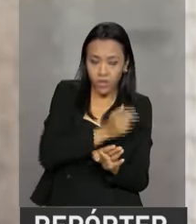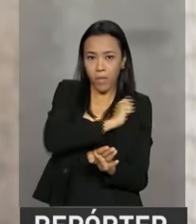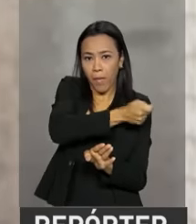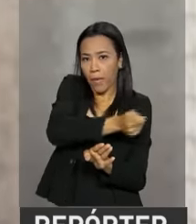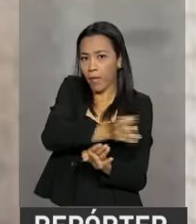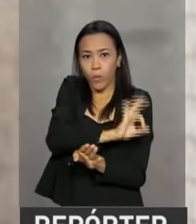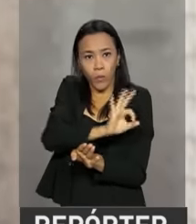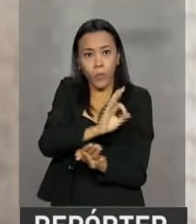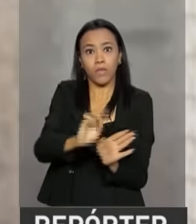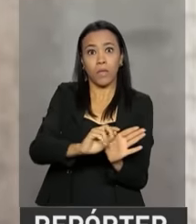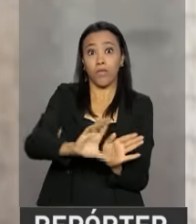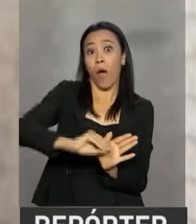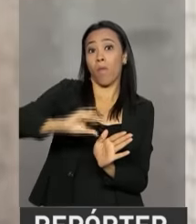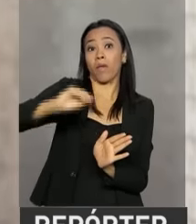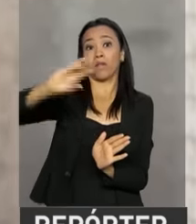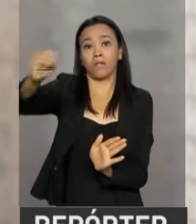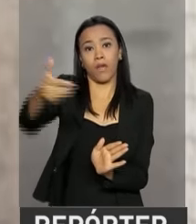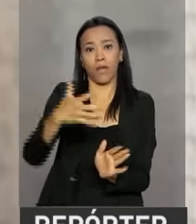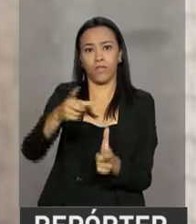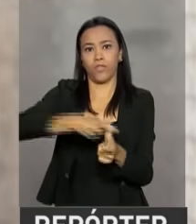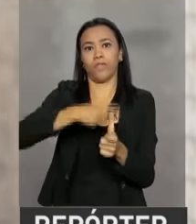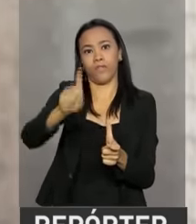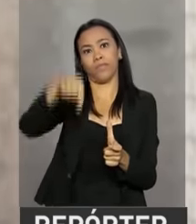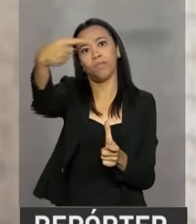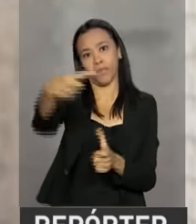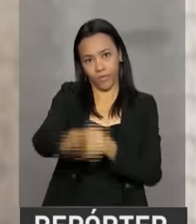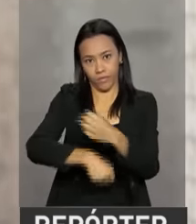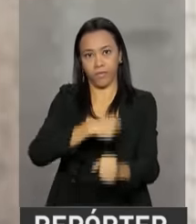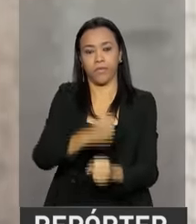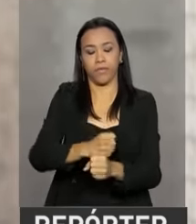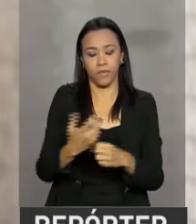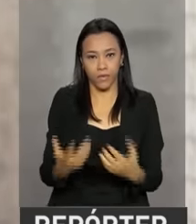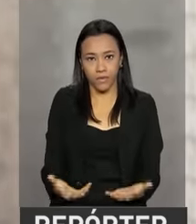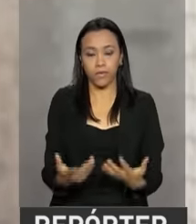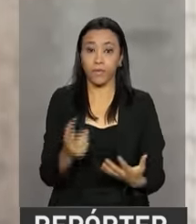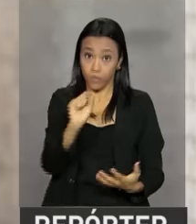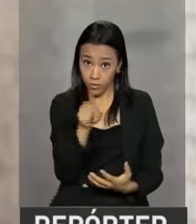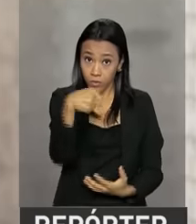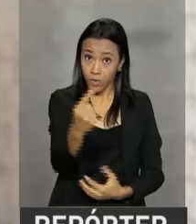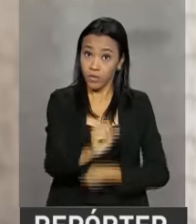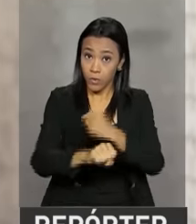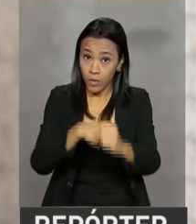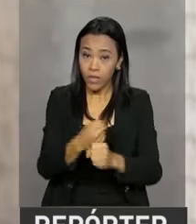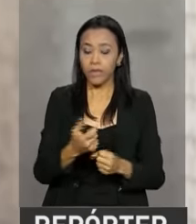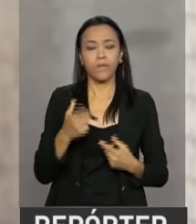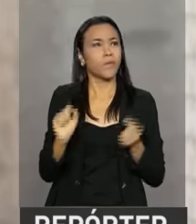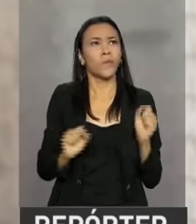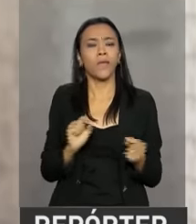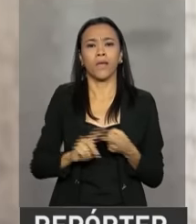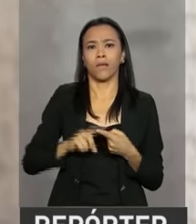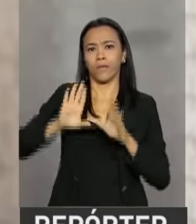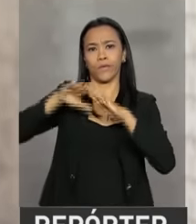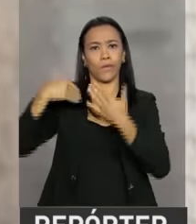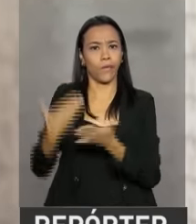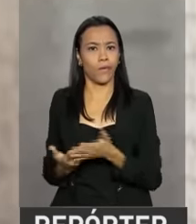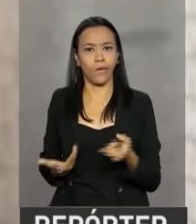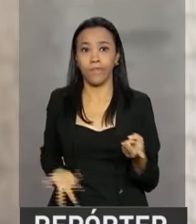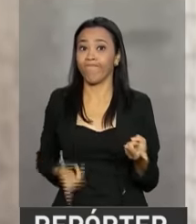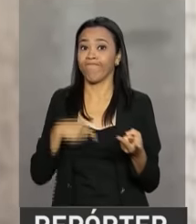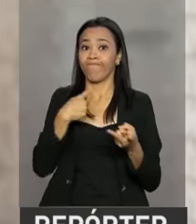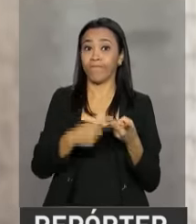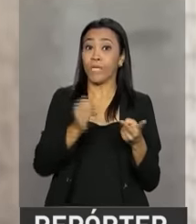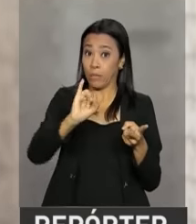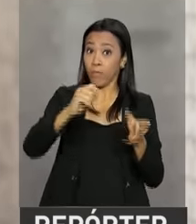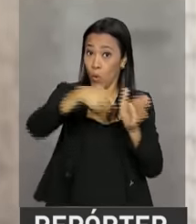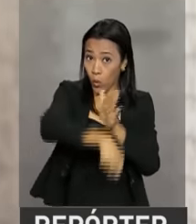Muito provavelmente a sua dívida vai aumentar no início do próximo ano no início do próximo ano você tem as despesas com escola né e alguns